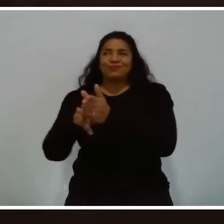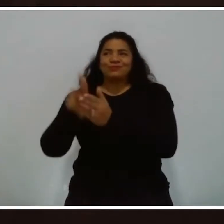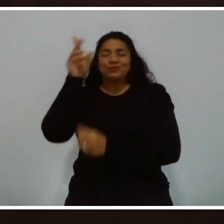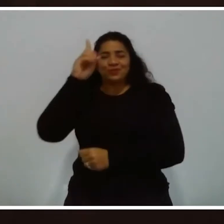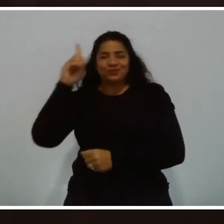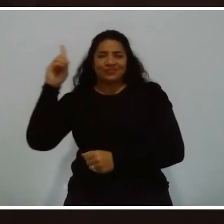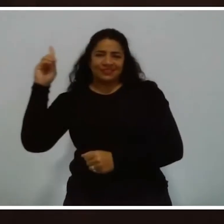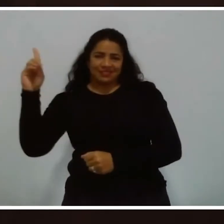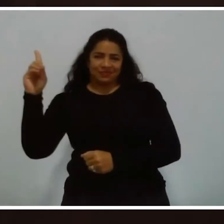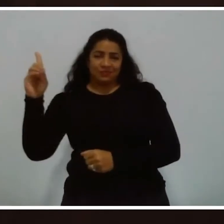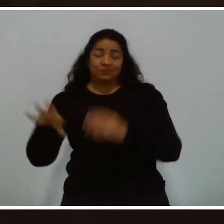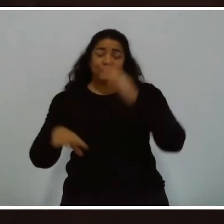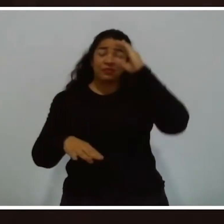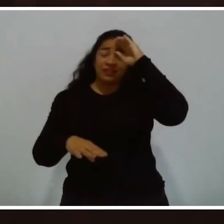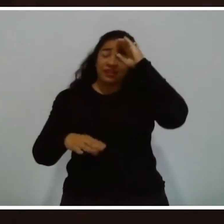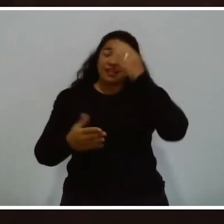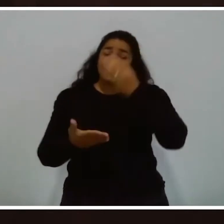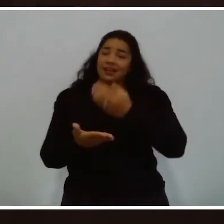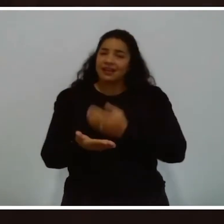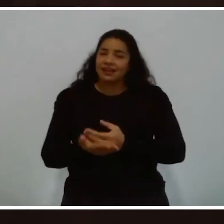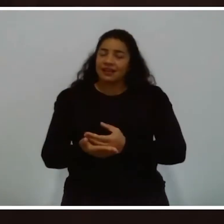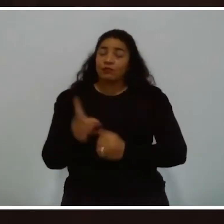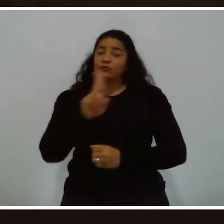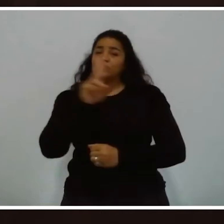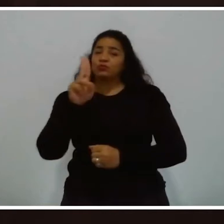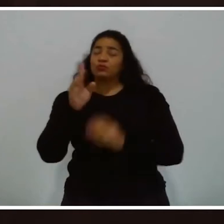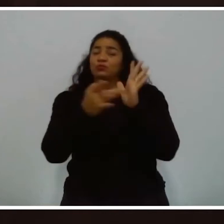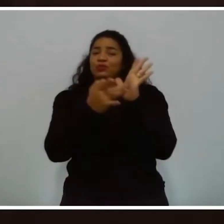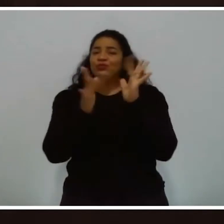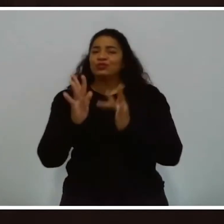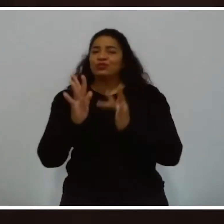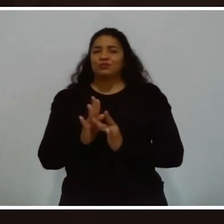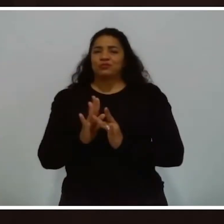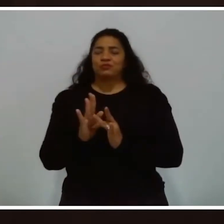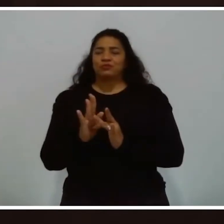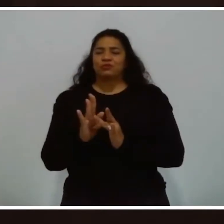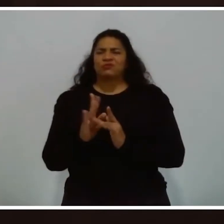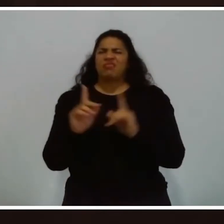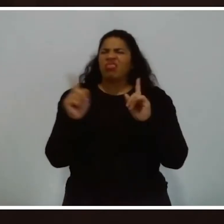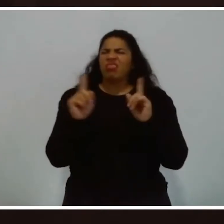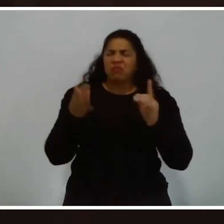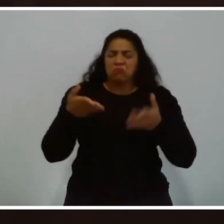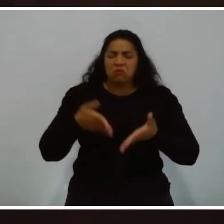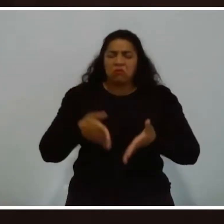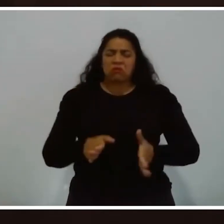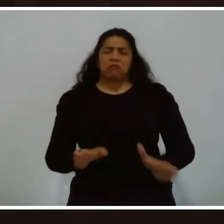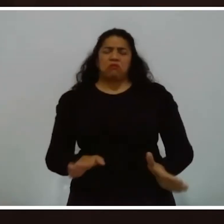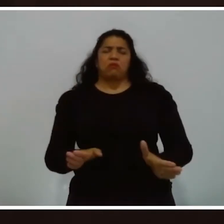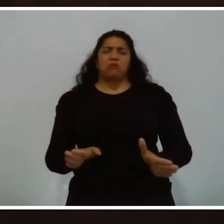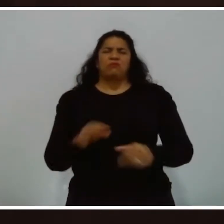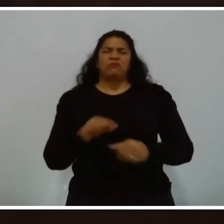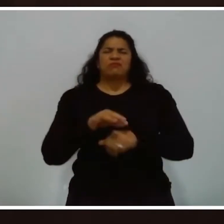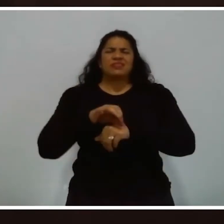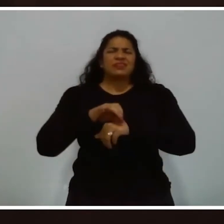do sangue, nem da vontade da carne, nem da vontade do homem, mas de Deus.